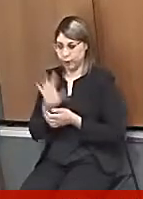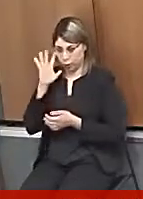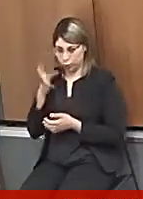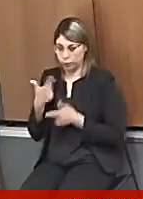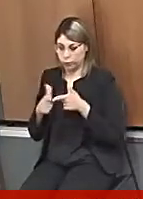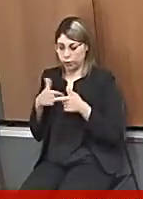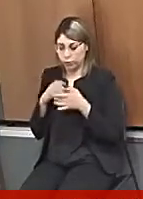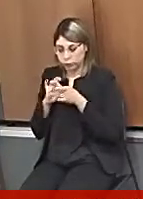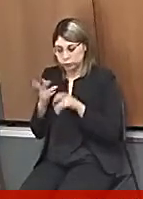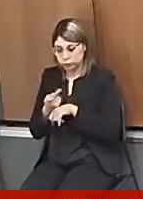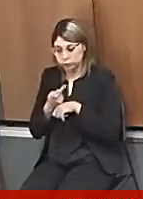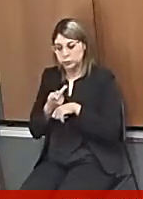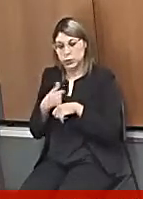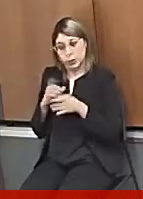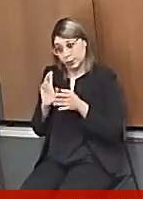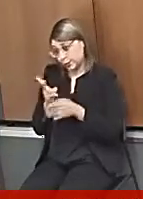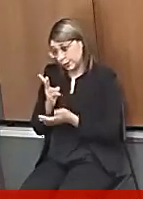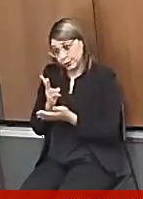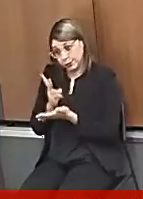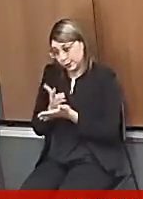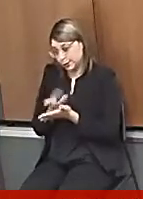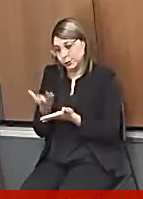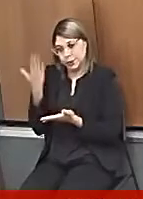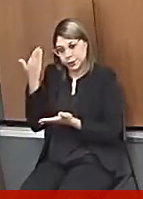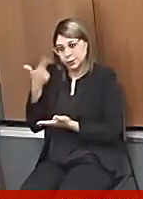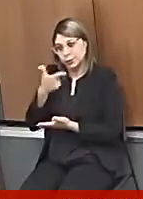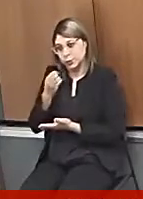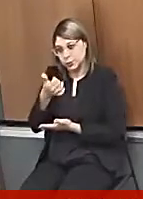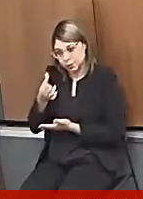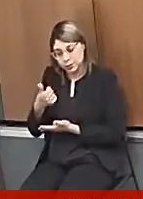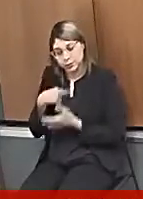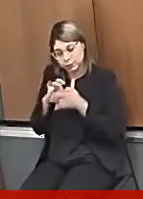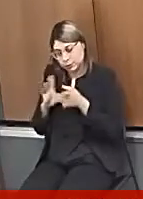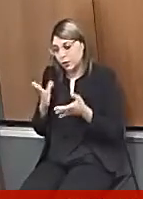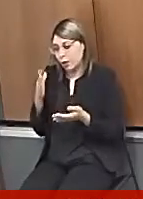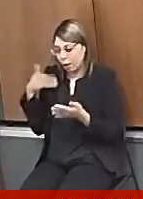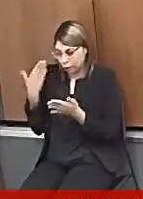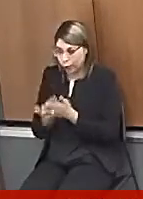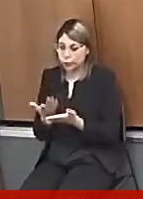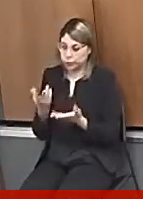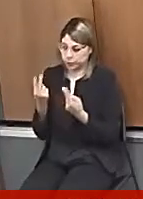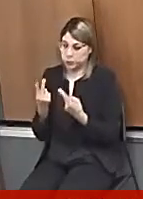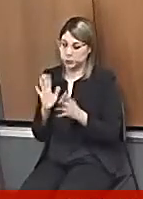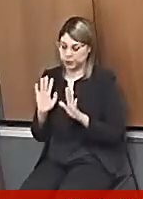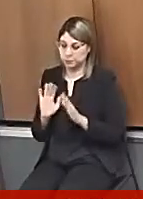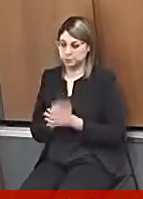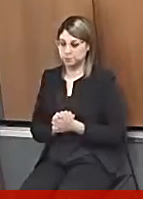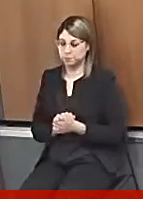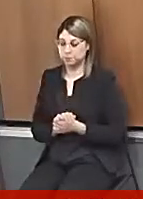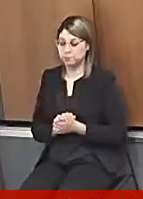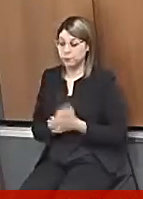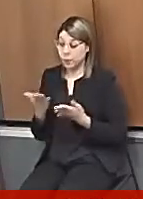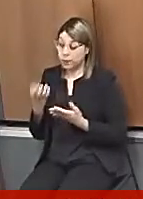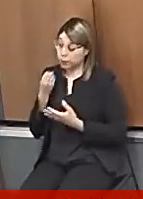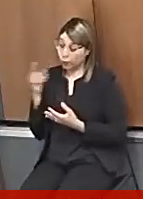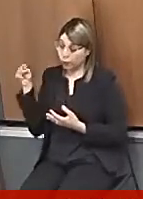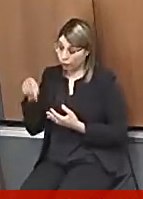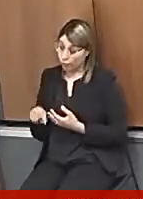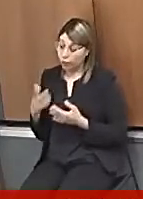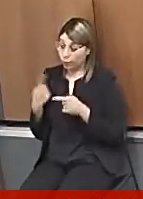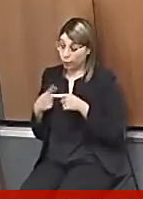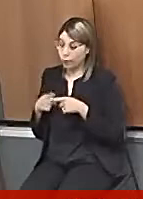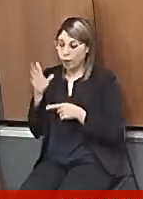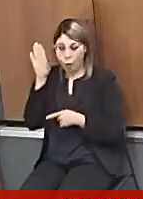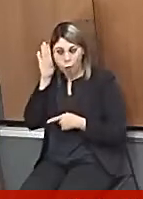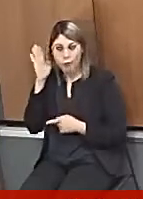estou à disposição sempre estive né desde 2000 e 16 e continua à disposição de vocês mas foi muito bom ela teve dois que ela